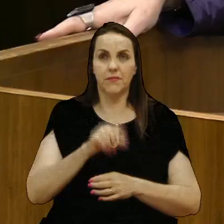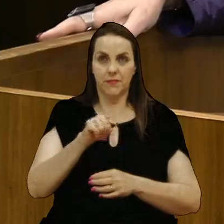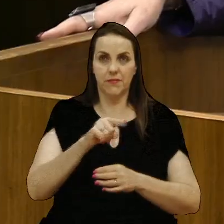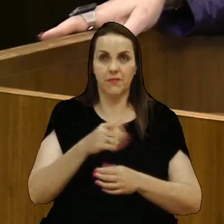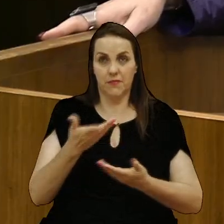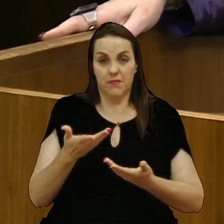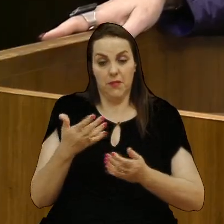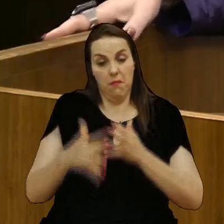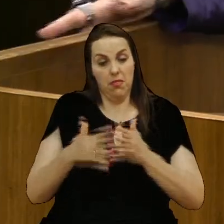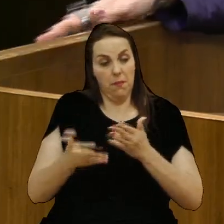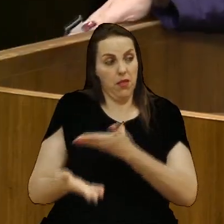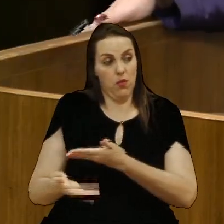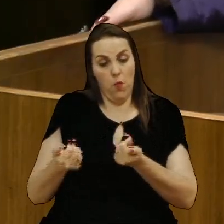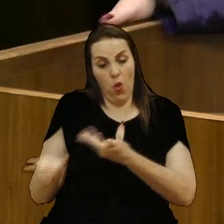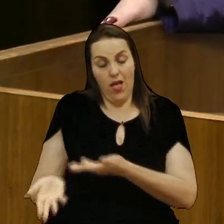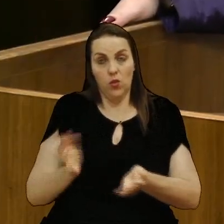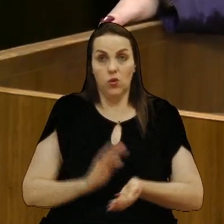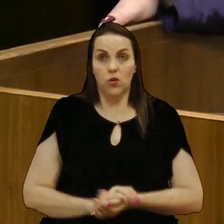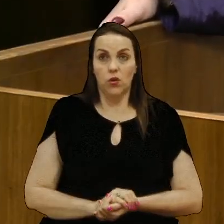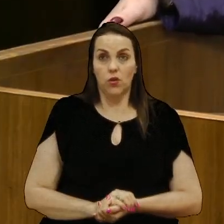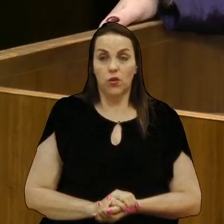atrapalhando, está aqui do meu lado. Por favor,